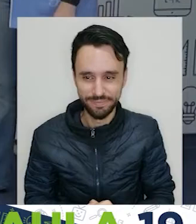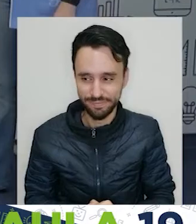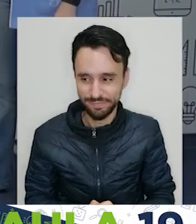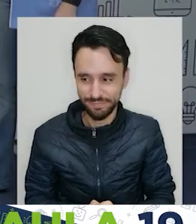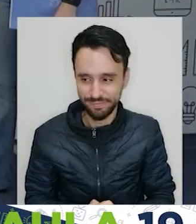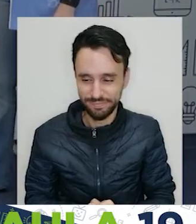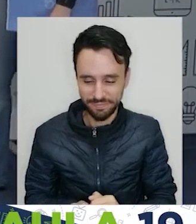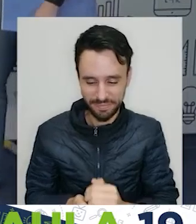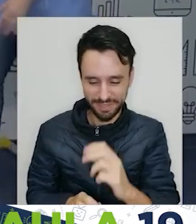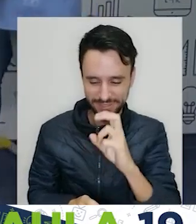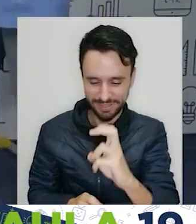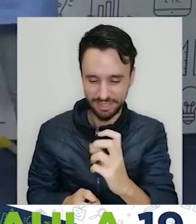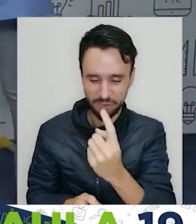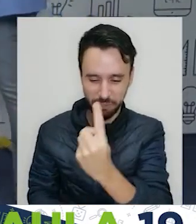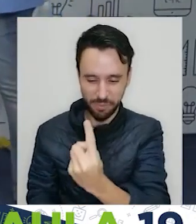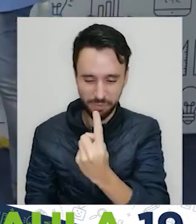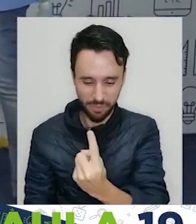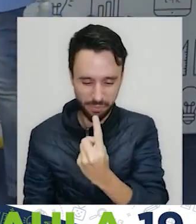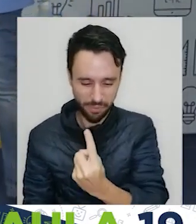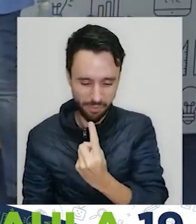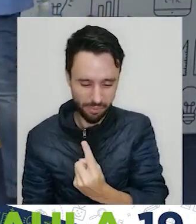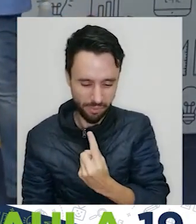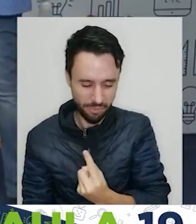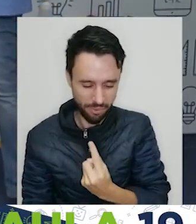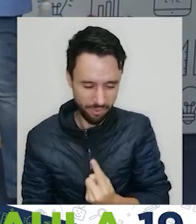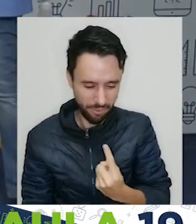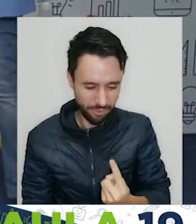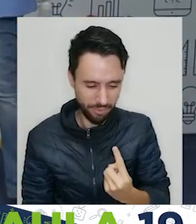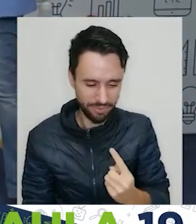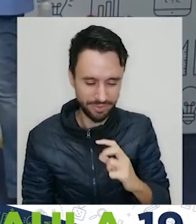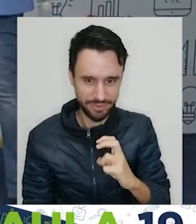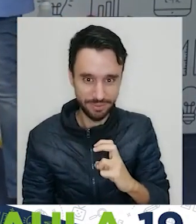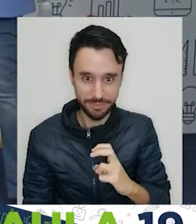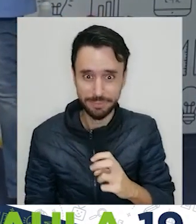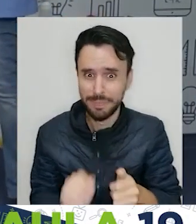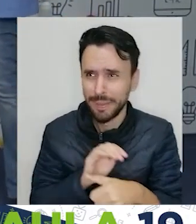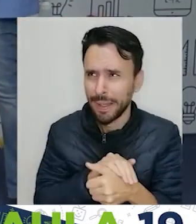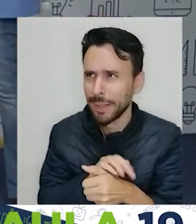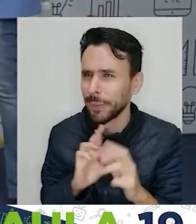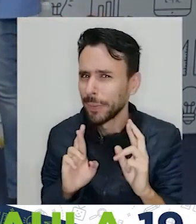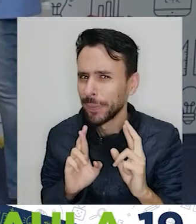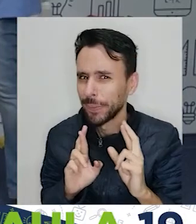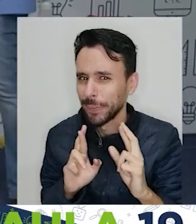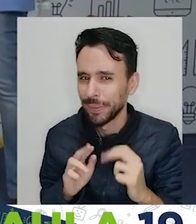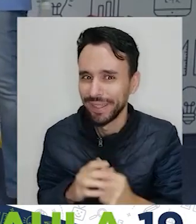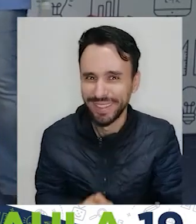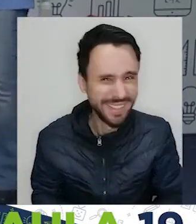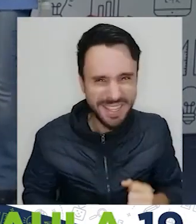Estou no cinco. Vem, tartaruga, agora é sua vez.